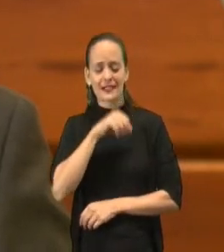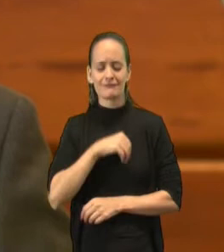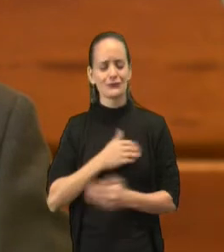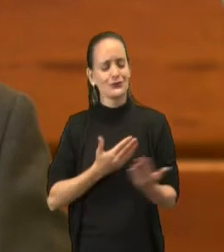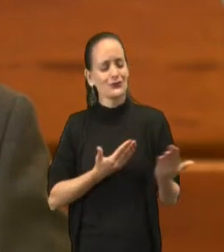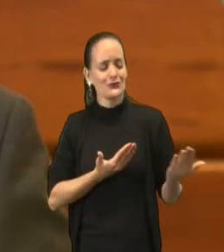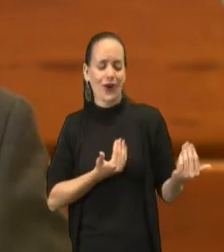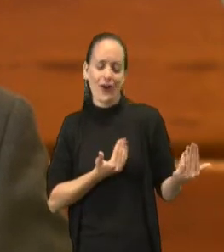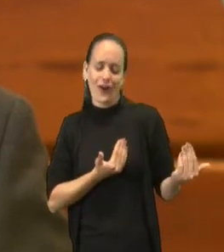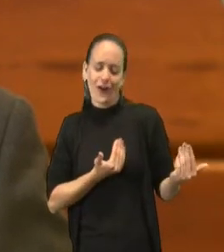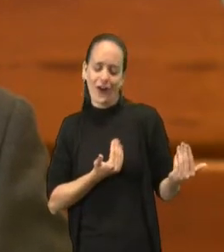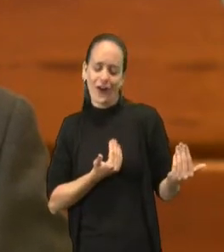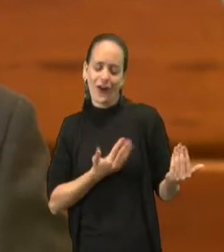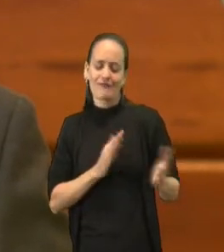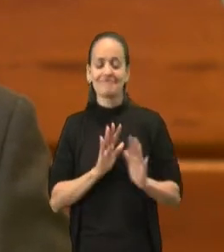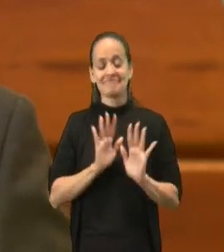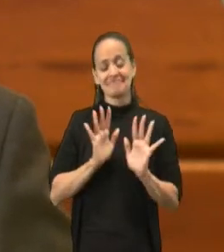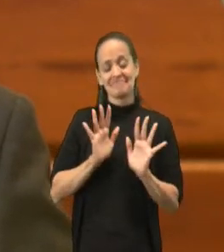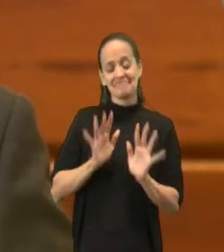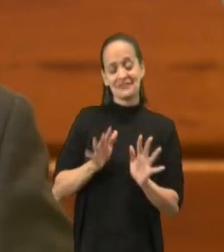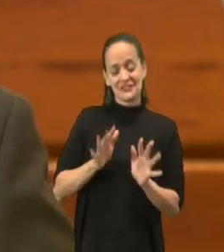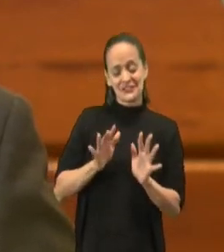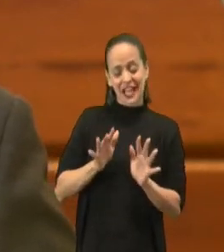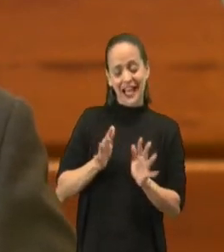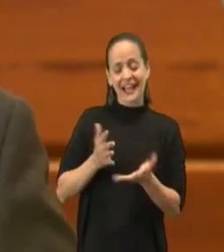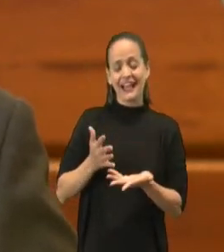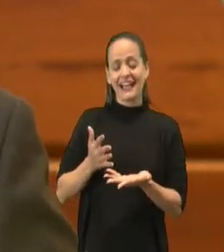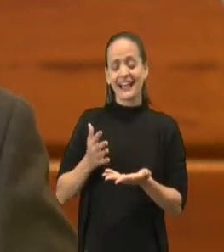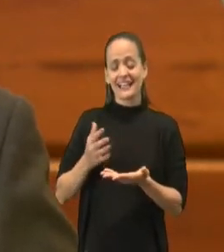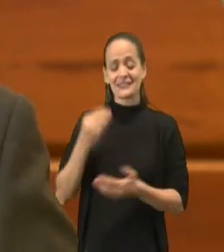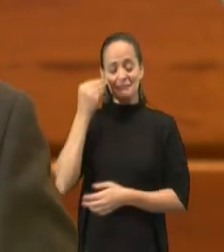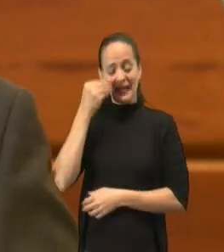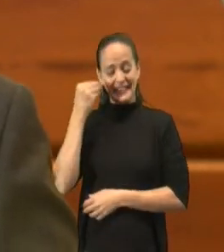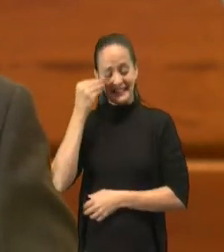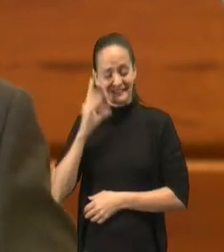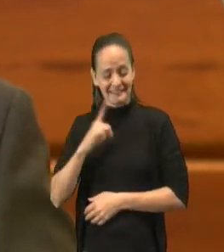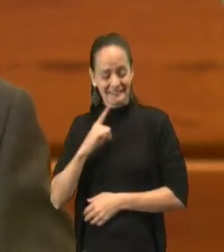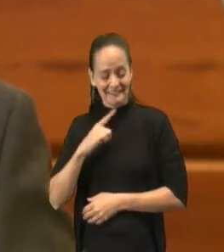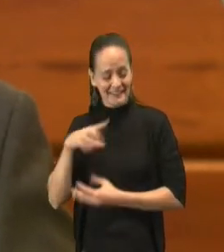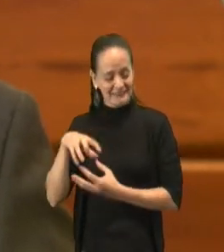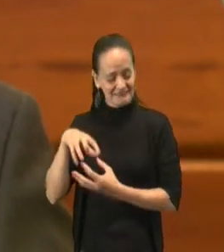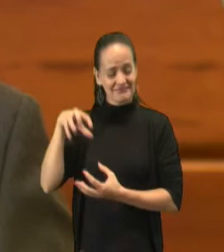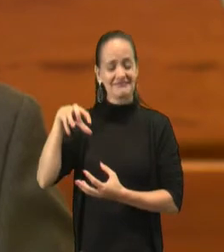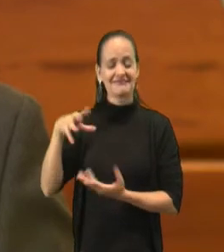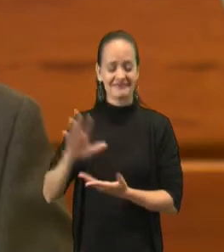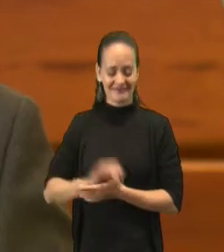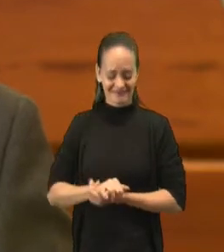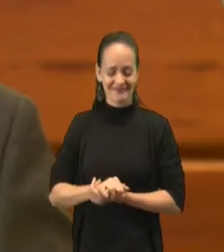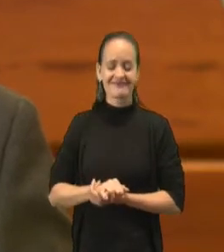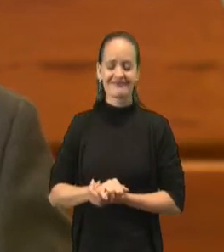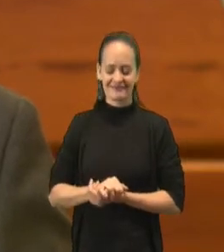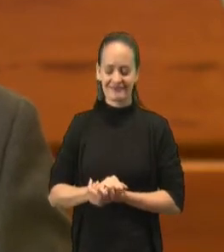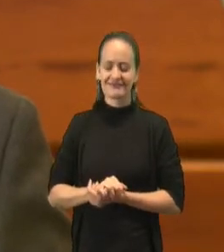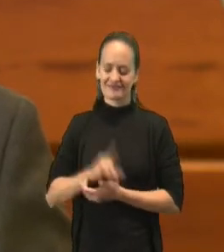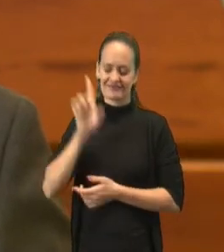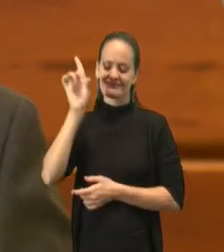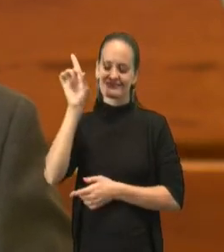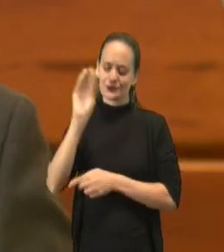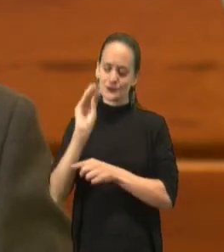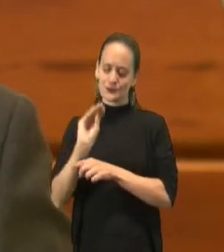jovens, as mais vividas, Senhor Deus, as mais experientes, Senhor Deus, aquelas já anciãs também, ó